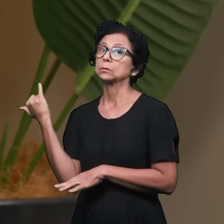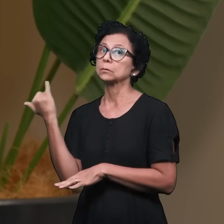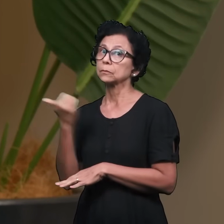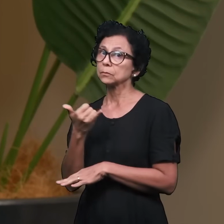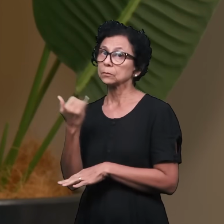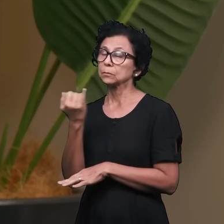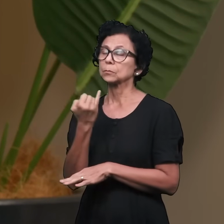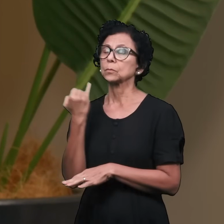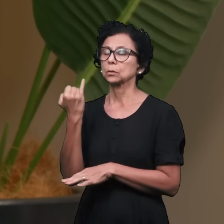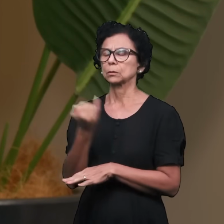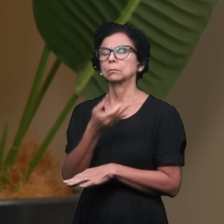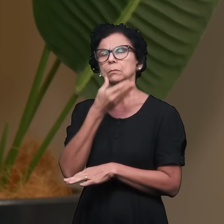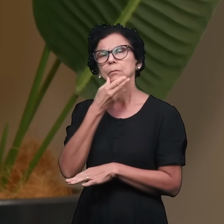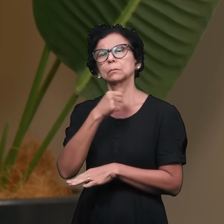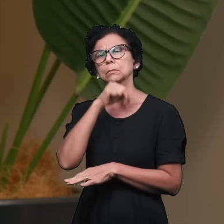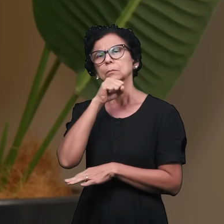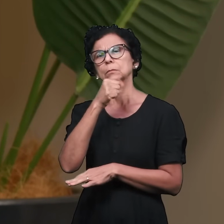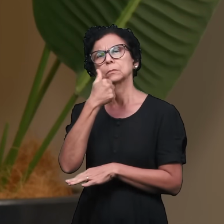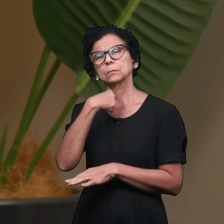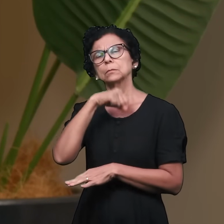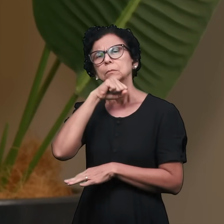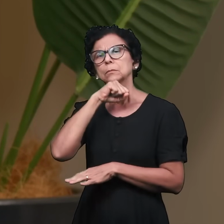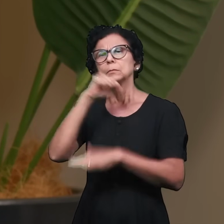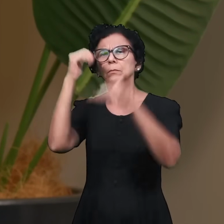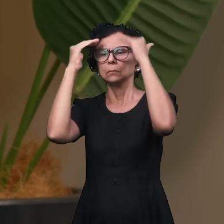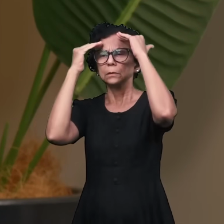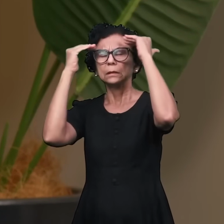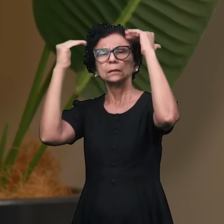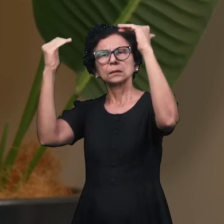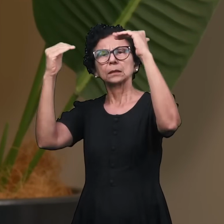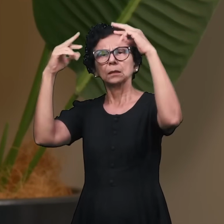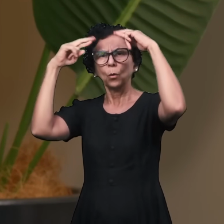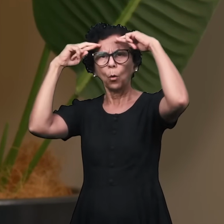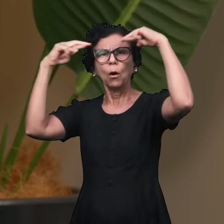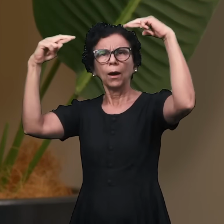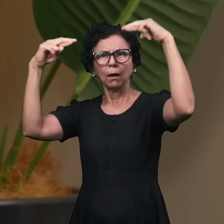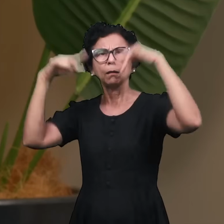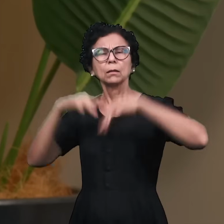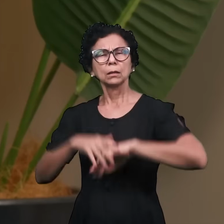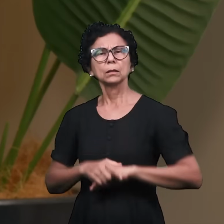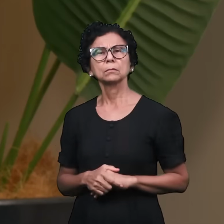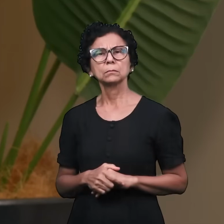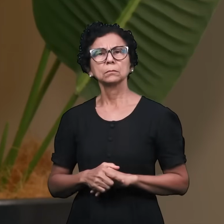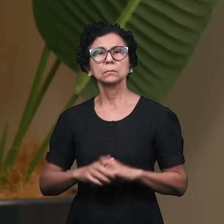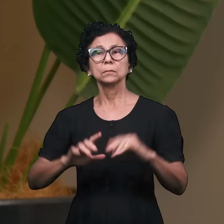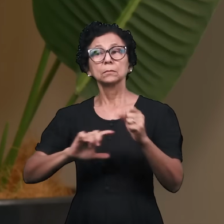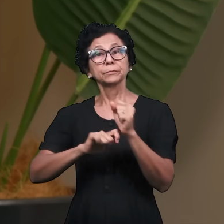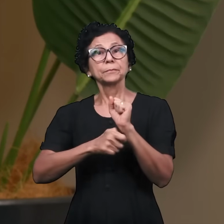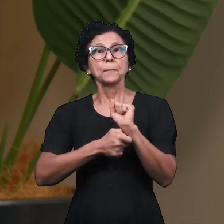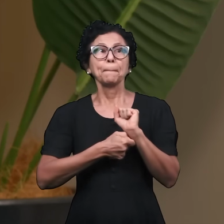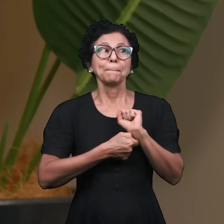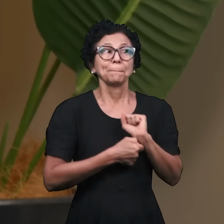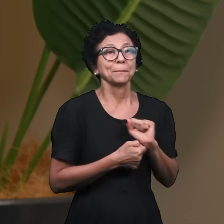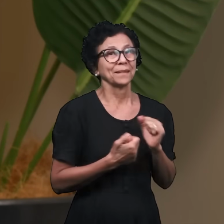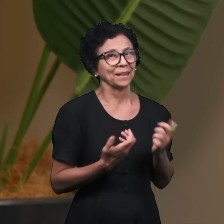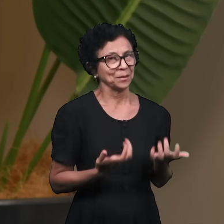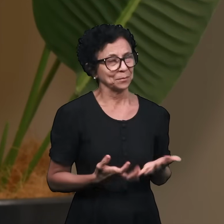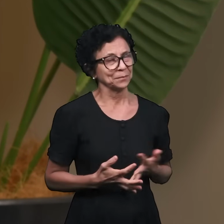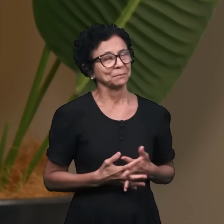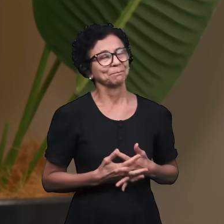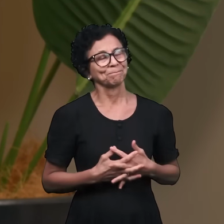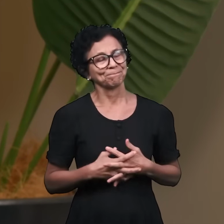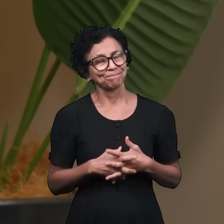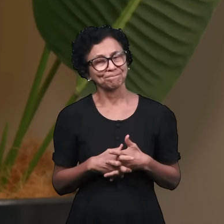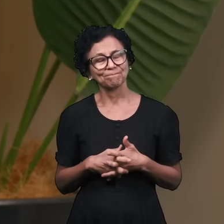a importância de se honrar pai e mãe, né? É porque realmente há um mistério nisso, né? Porque além